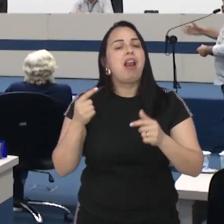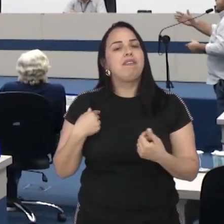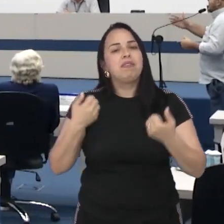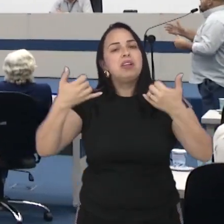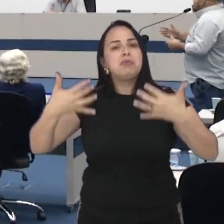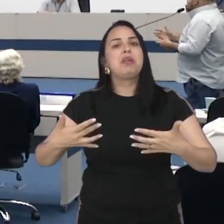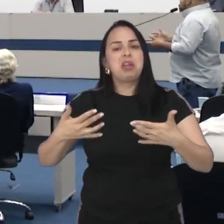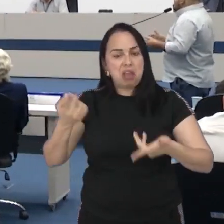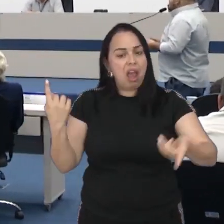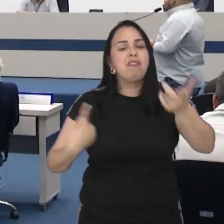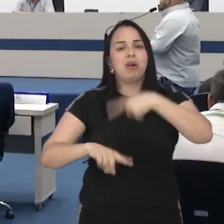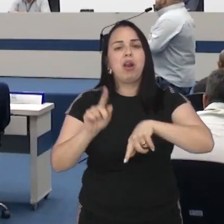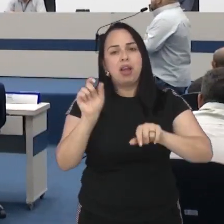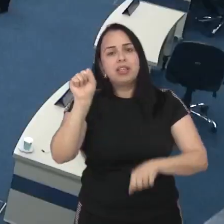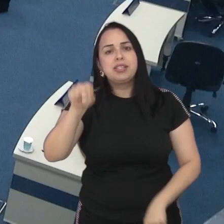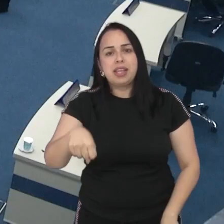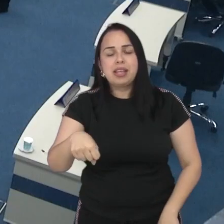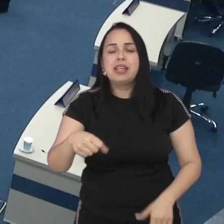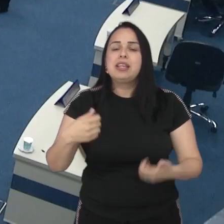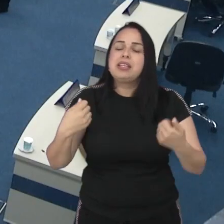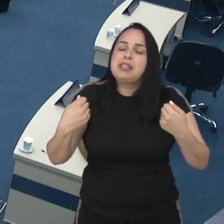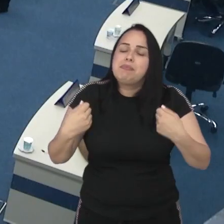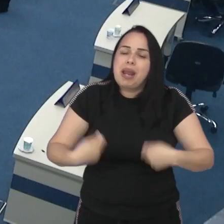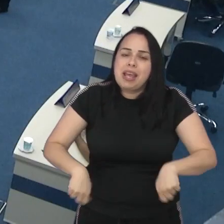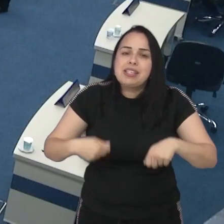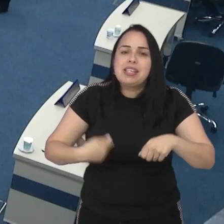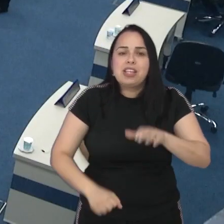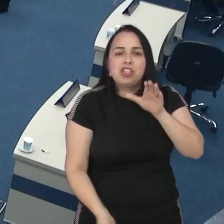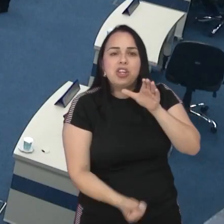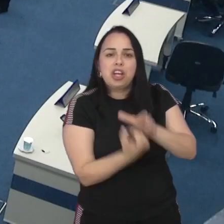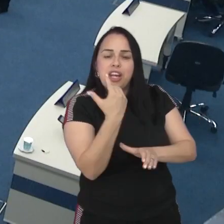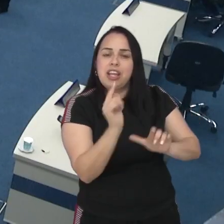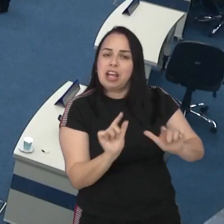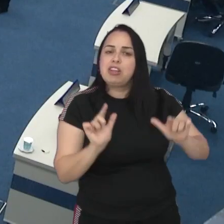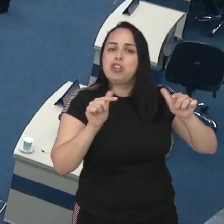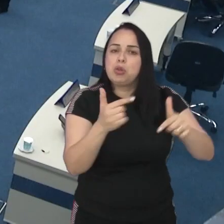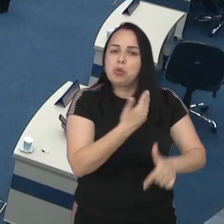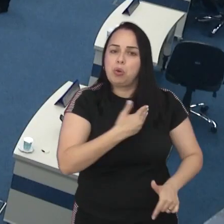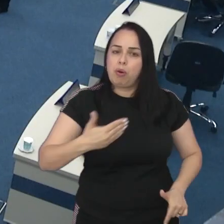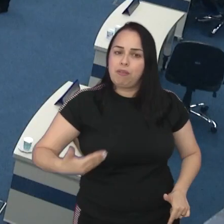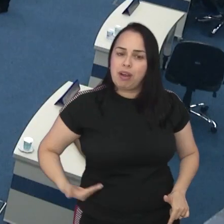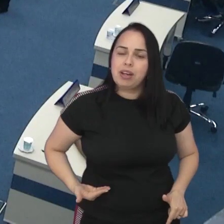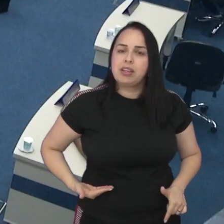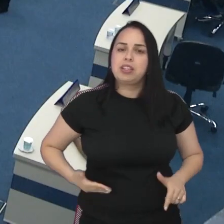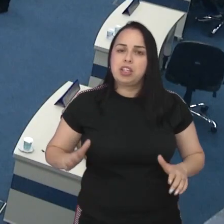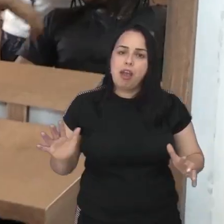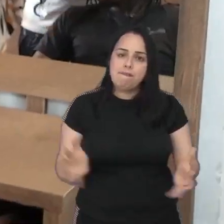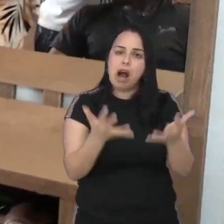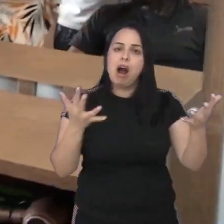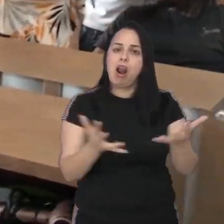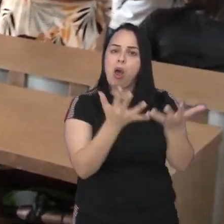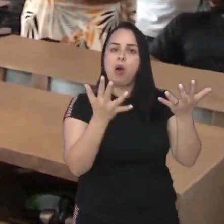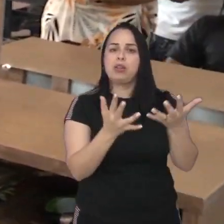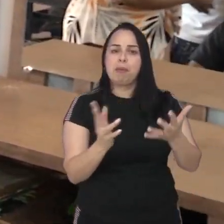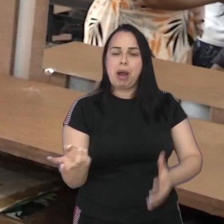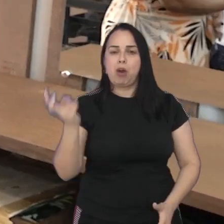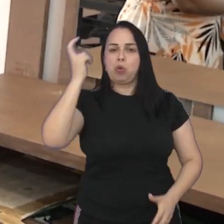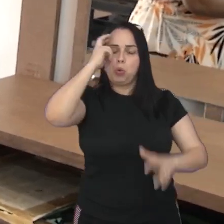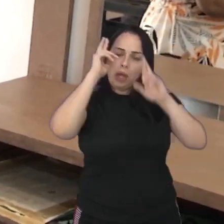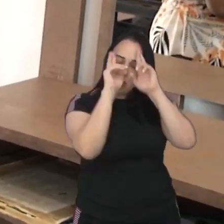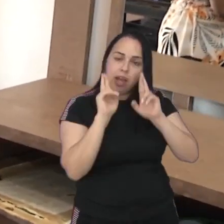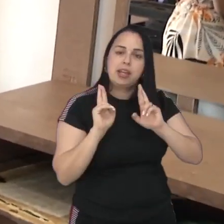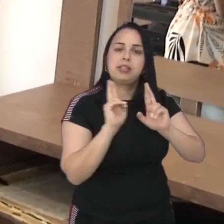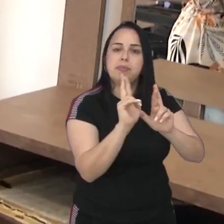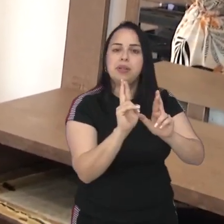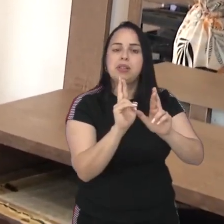classifica a medida como progresso e reforça a necessidade da criação de políticas públicas que favoreçam uma